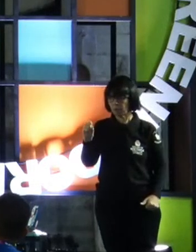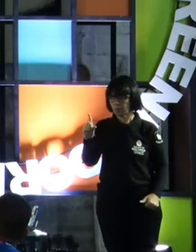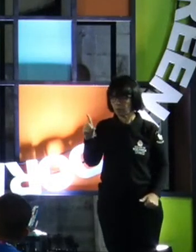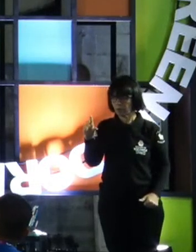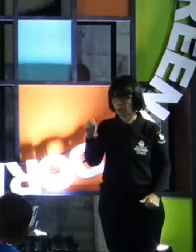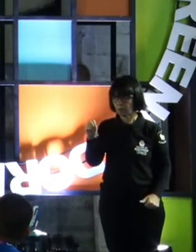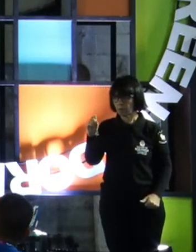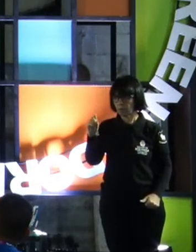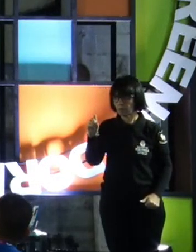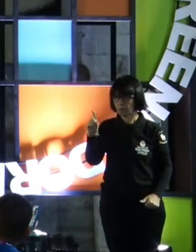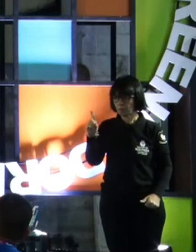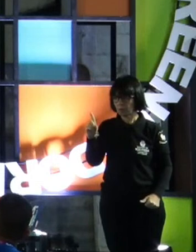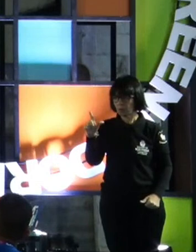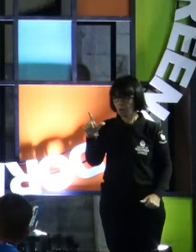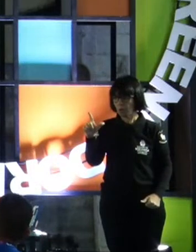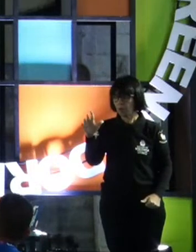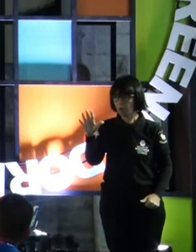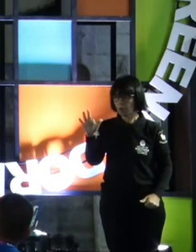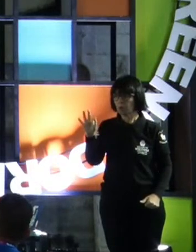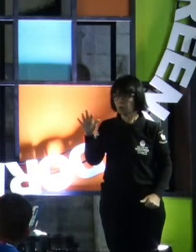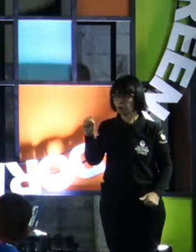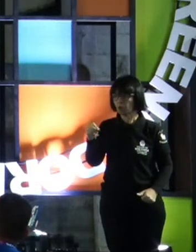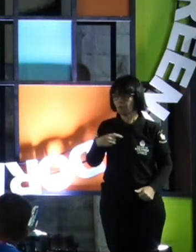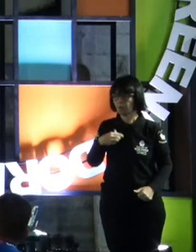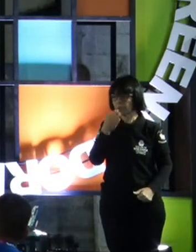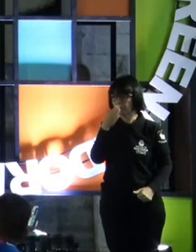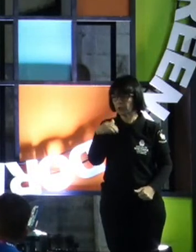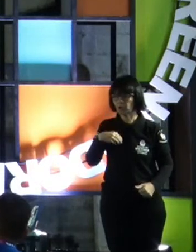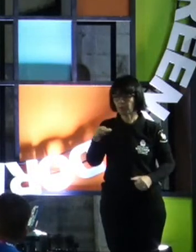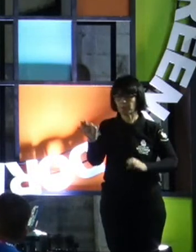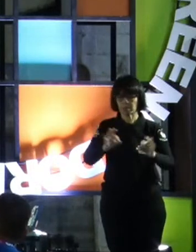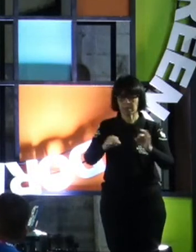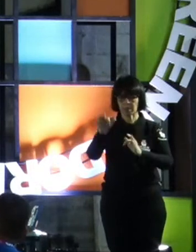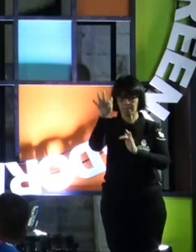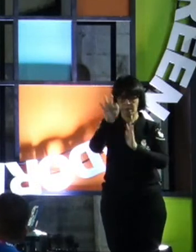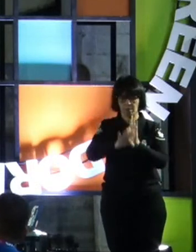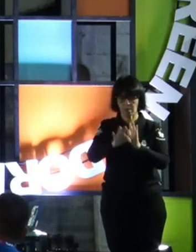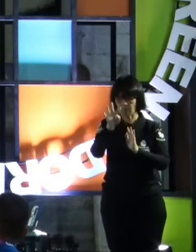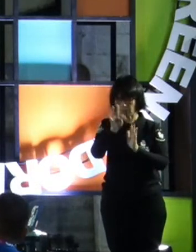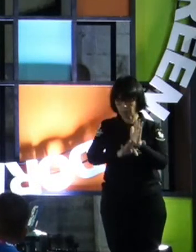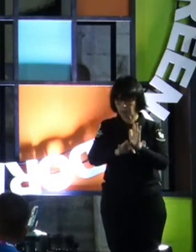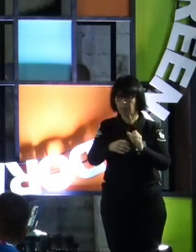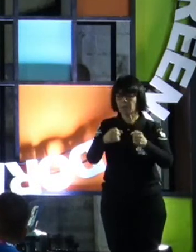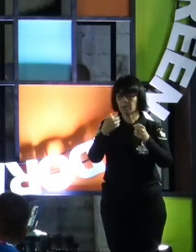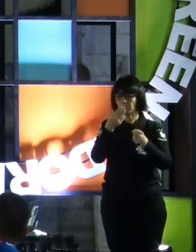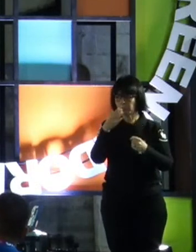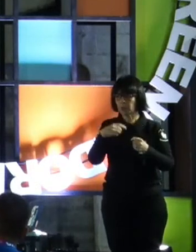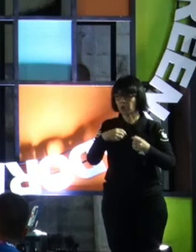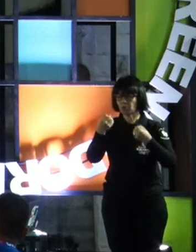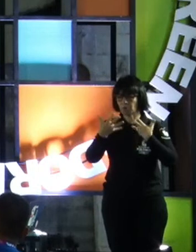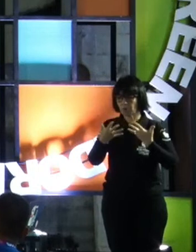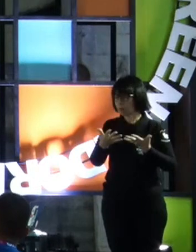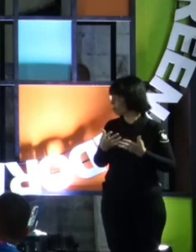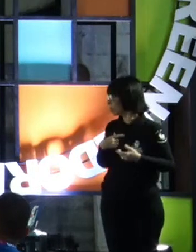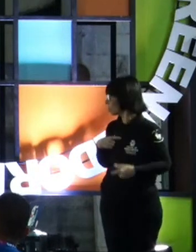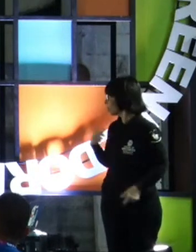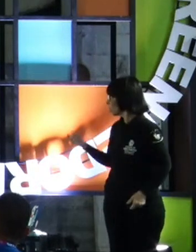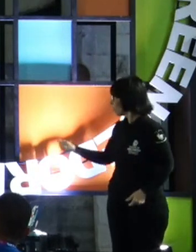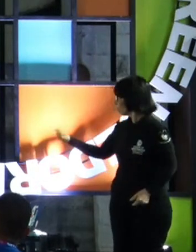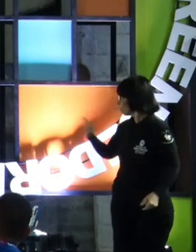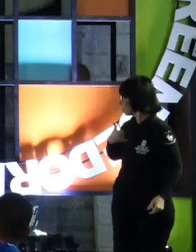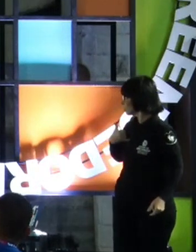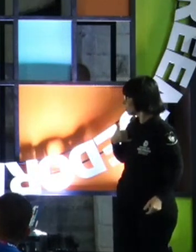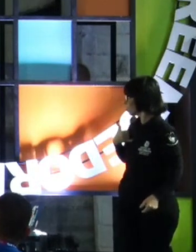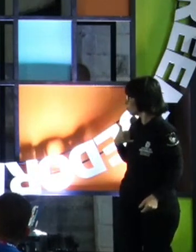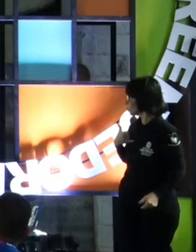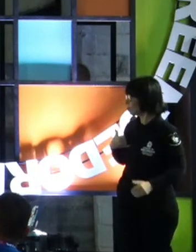ele me pediu um textinho explicando o que é que eu queria. Aí eu fiz um texto. Quando ele mandou para mim isso aqui, eu pirei. Aí o texto